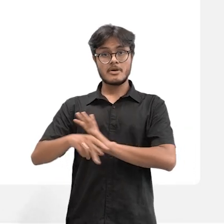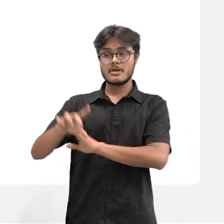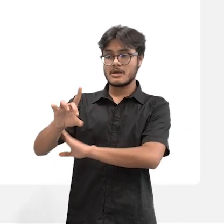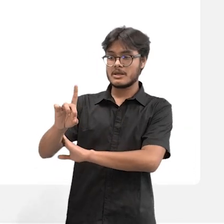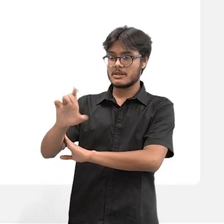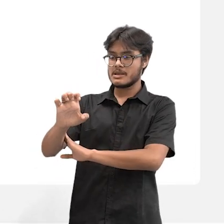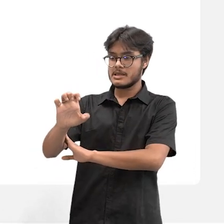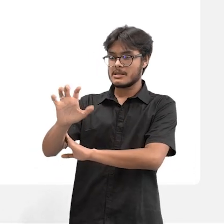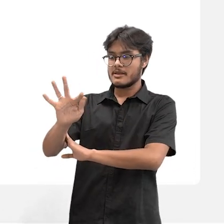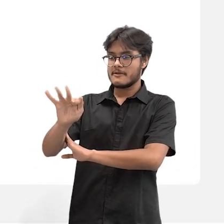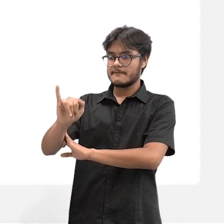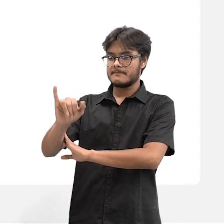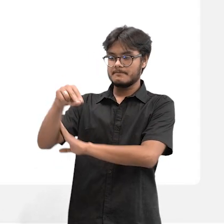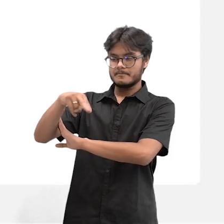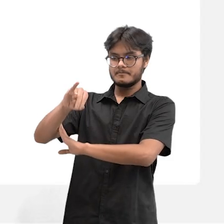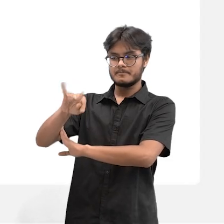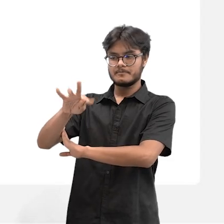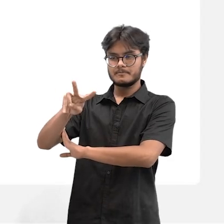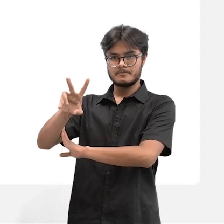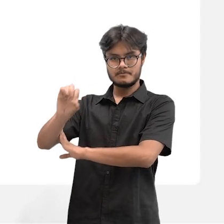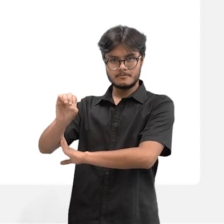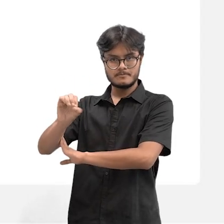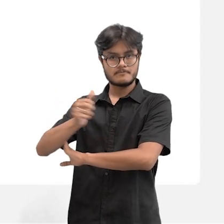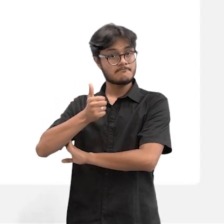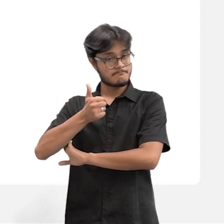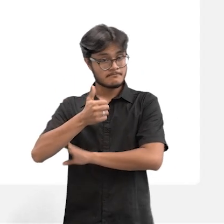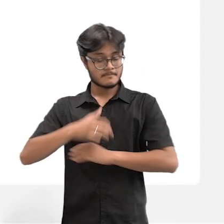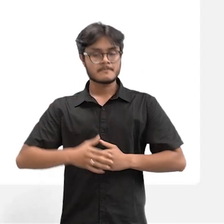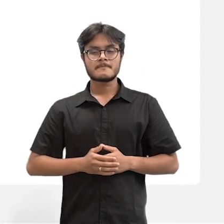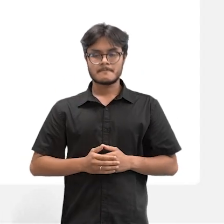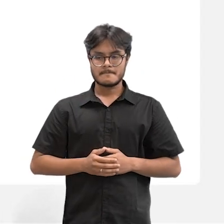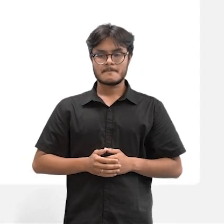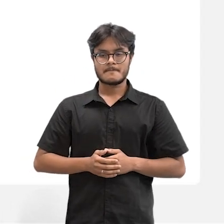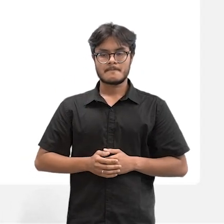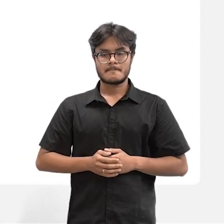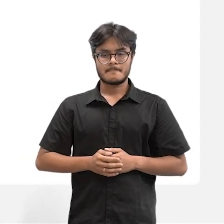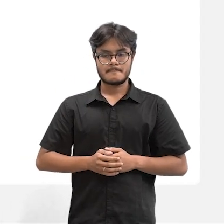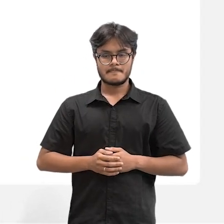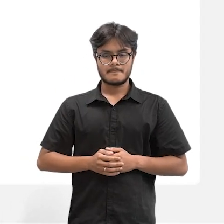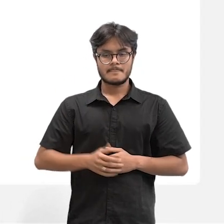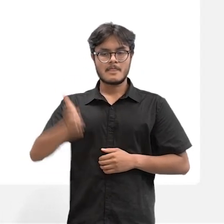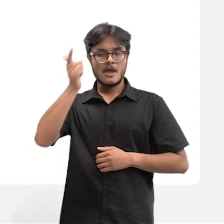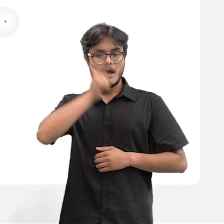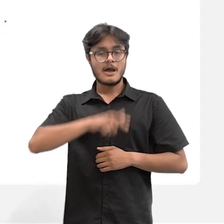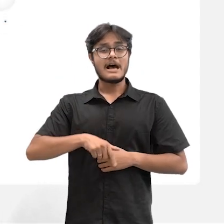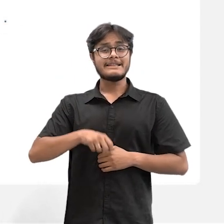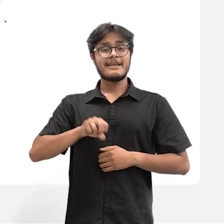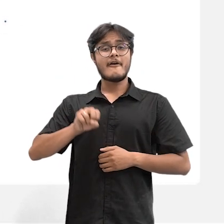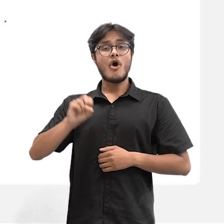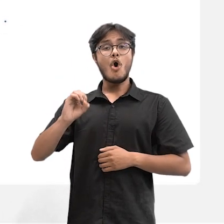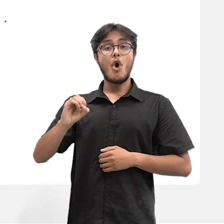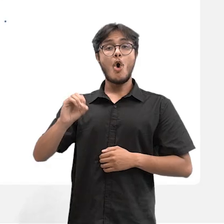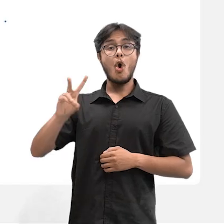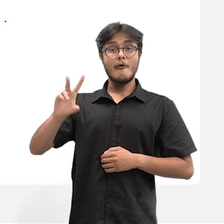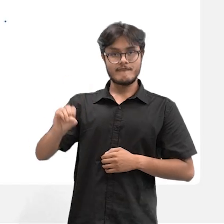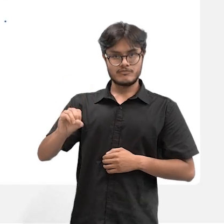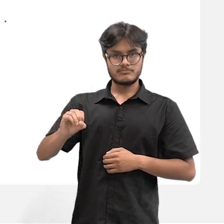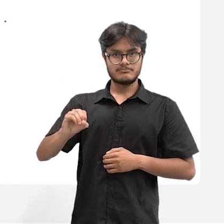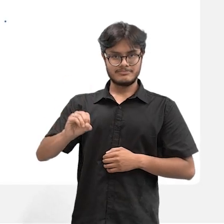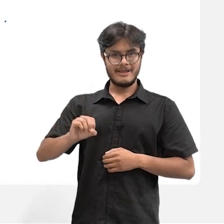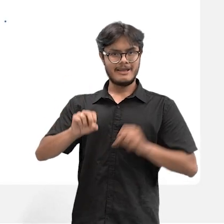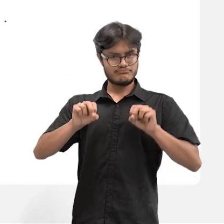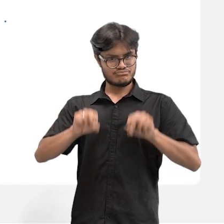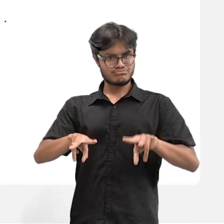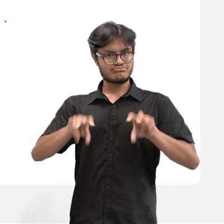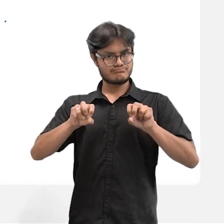definitivo. Muito bem. Dessa reprodução sexuada que a tênia faz, ela libera ovos que vão ser liberados